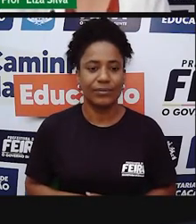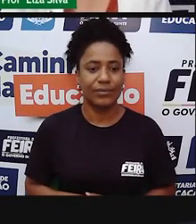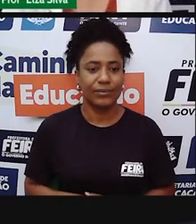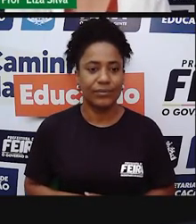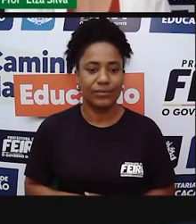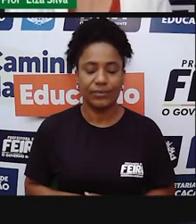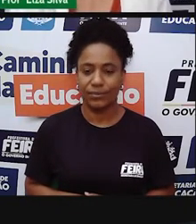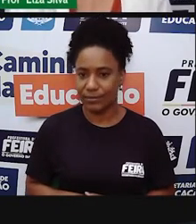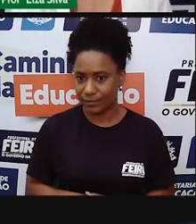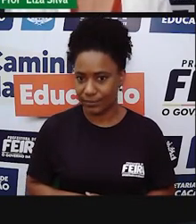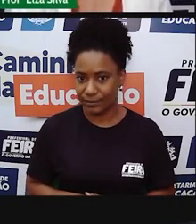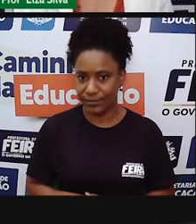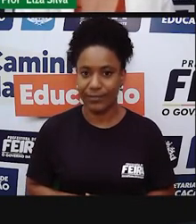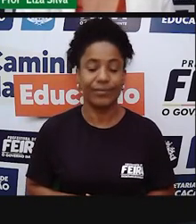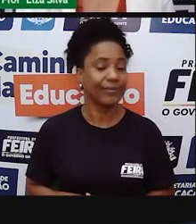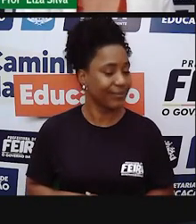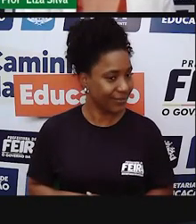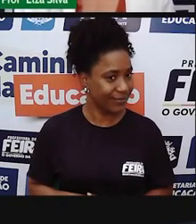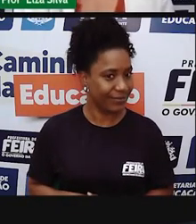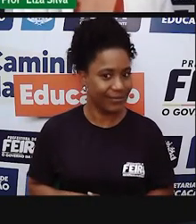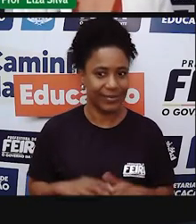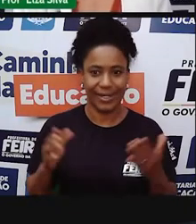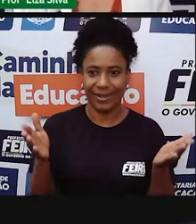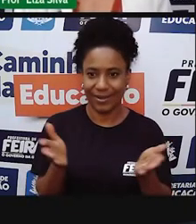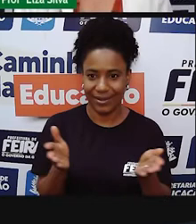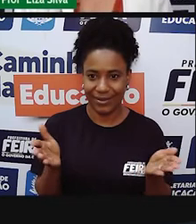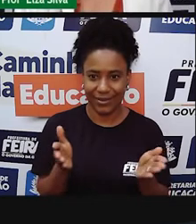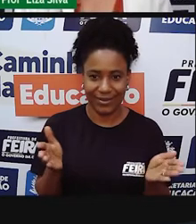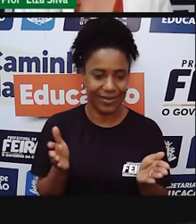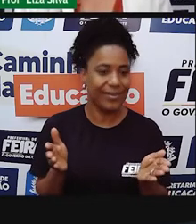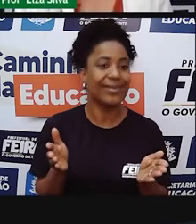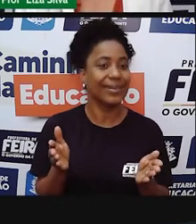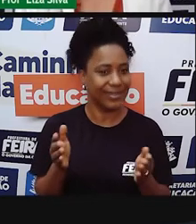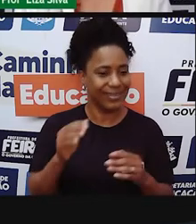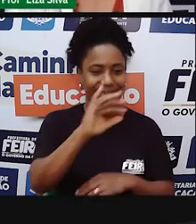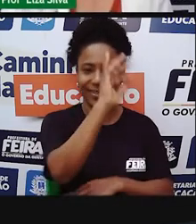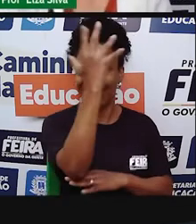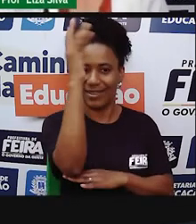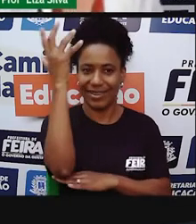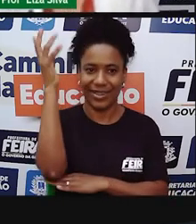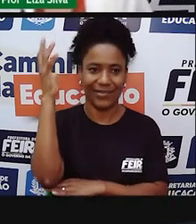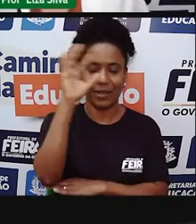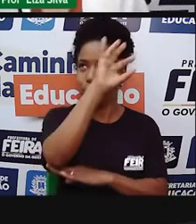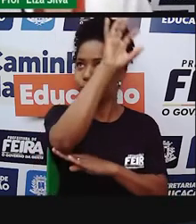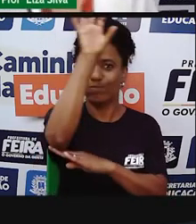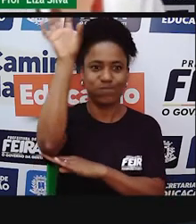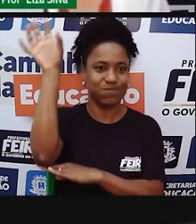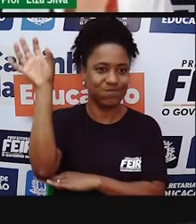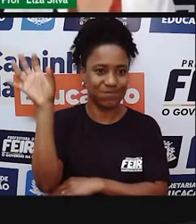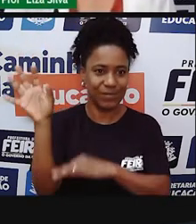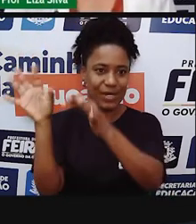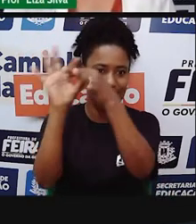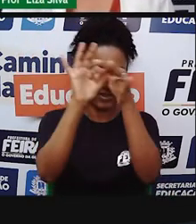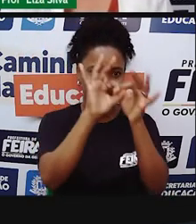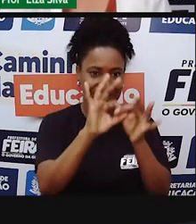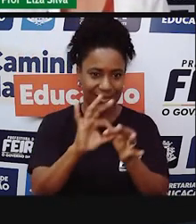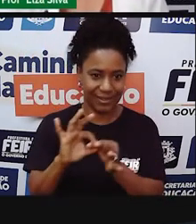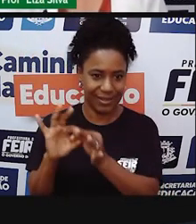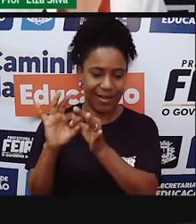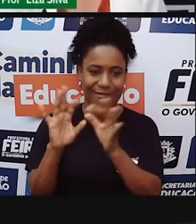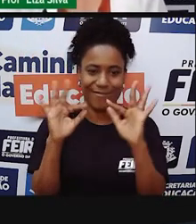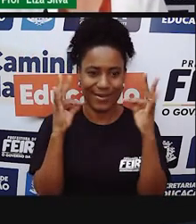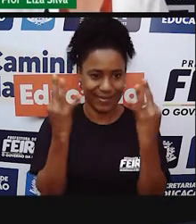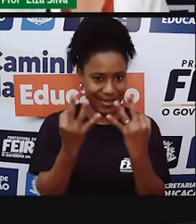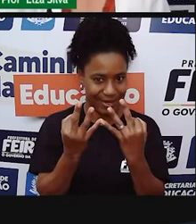Agora, a partir desta árvore genealógica, let's talk about Alex's